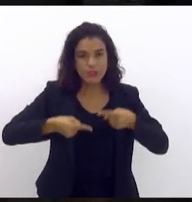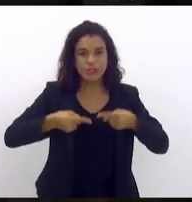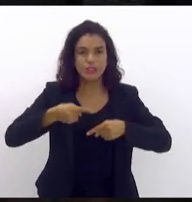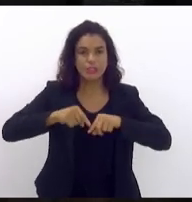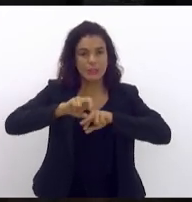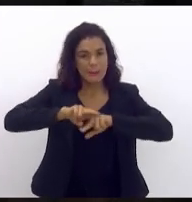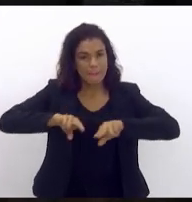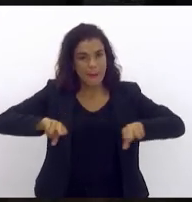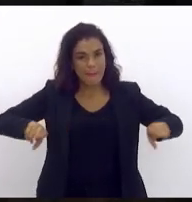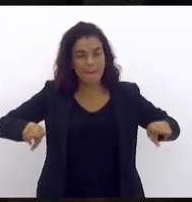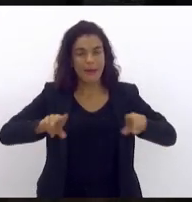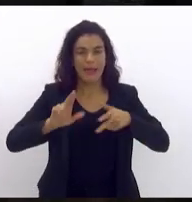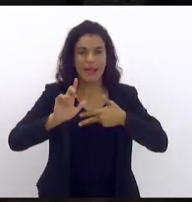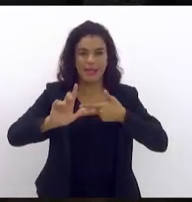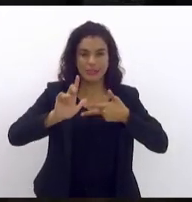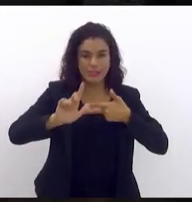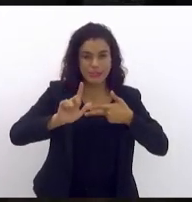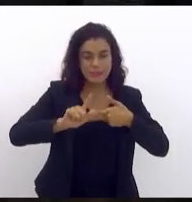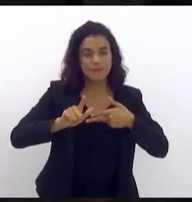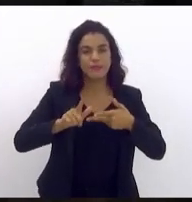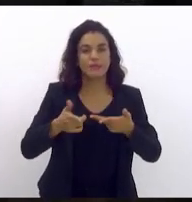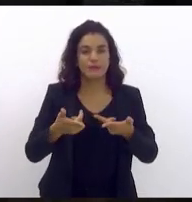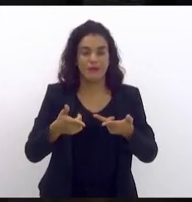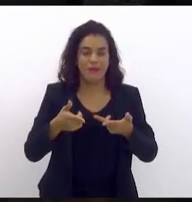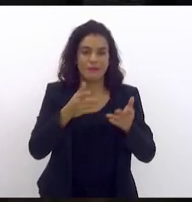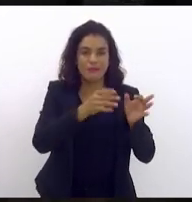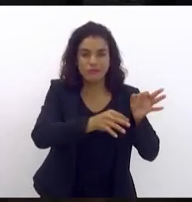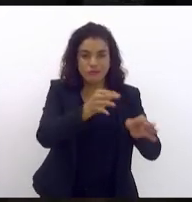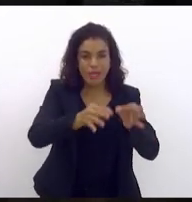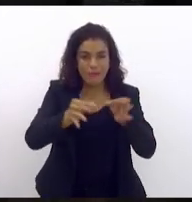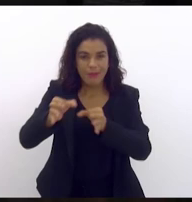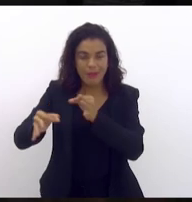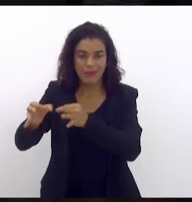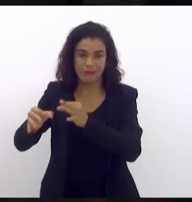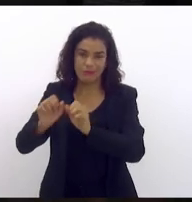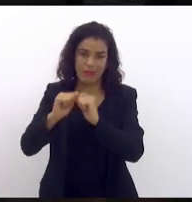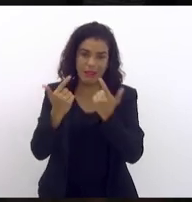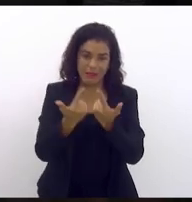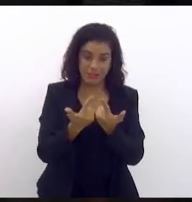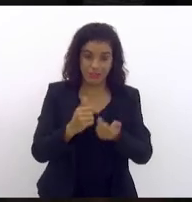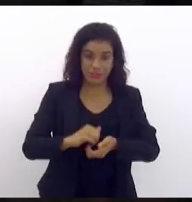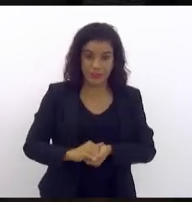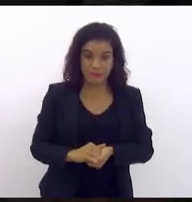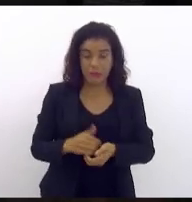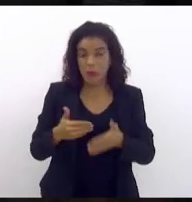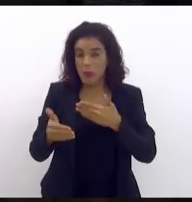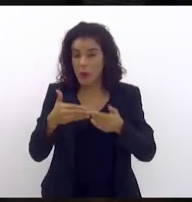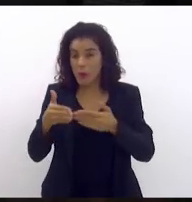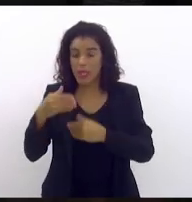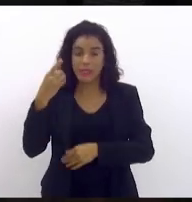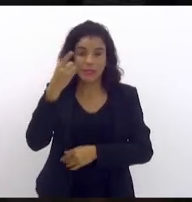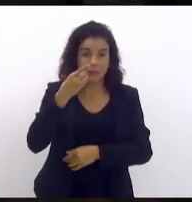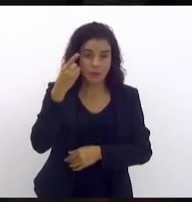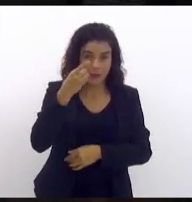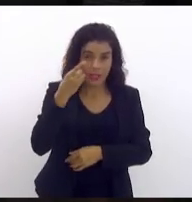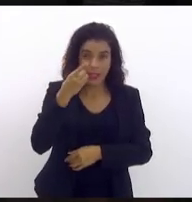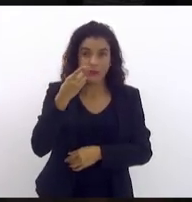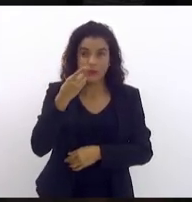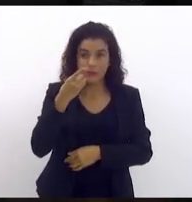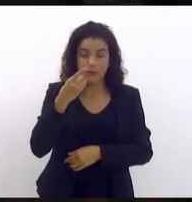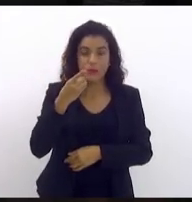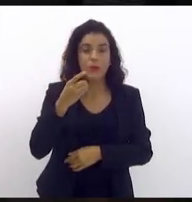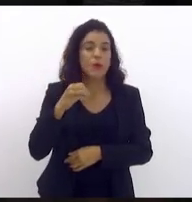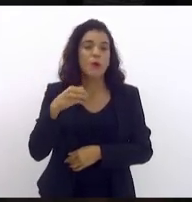proposições legislativas de tramitação aqui na casa seja da autoria de qualquer Deputado de qualquer eh